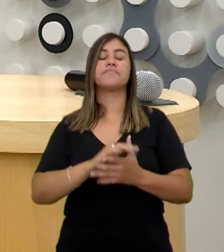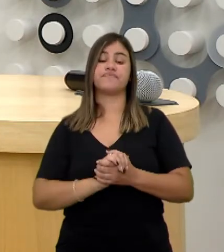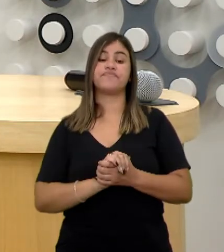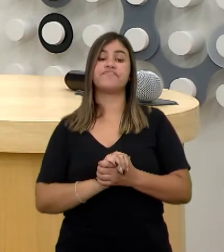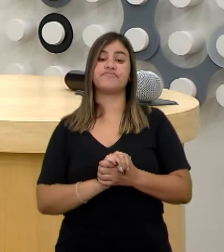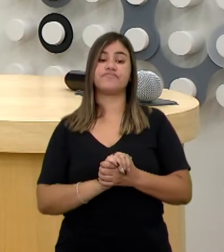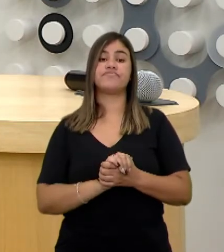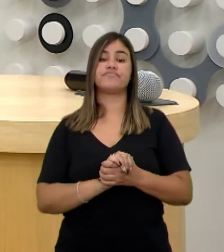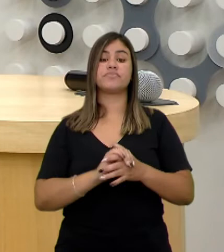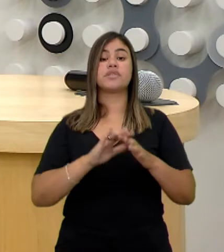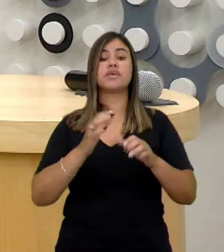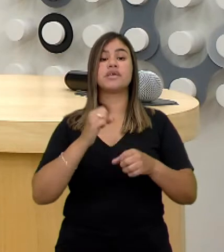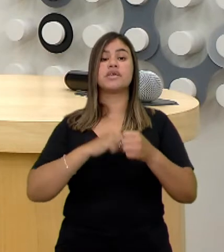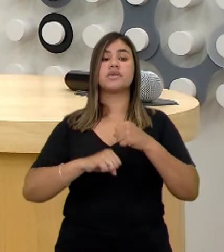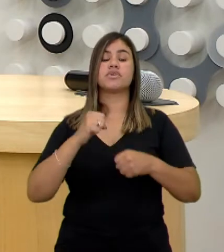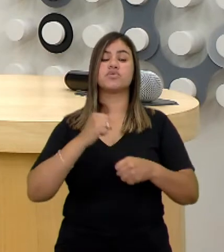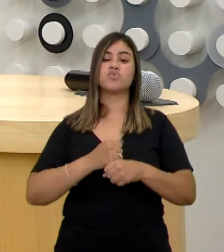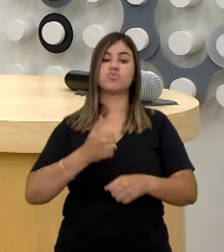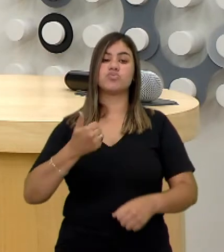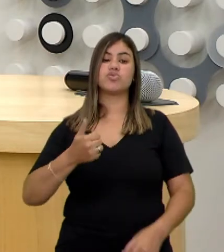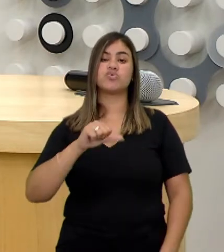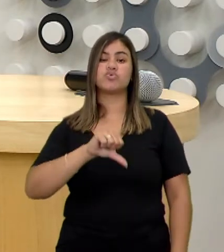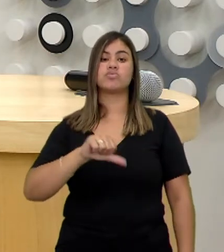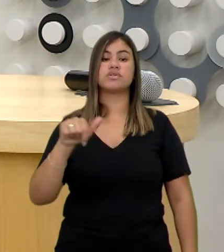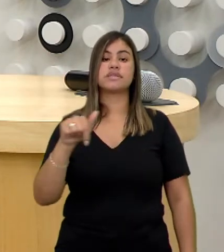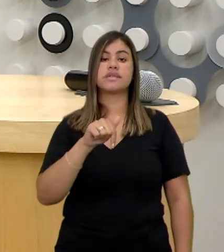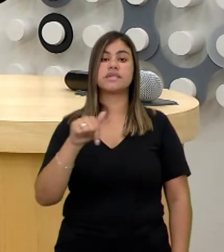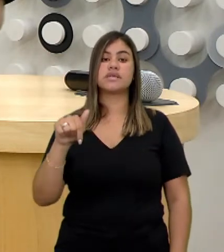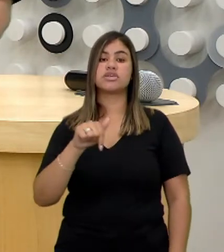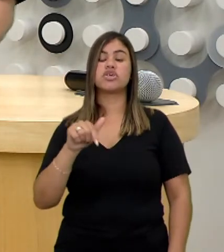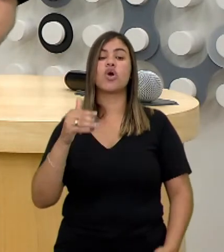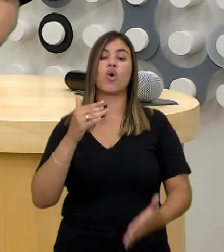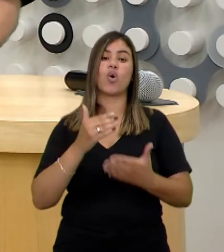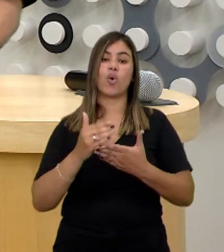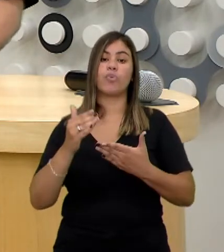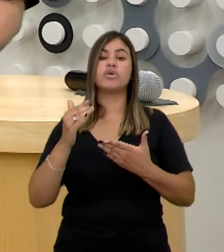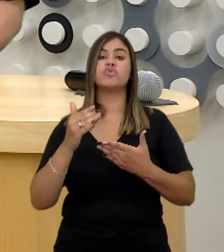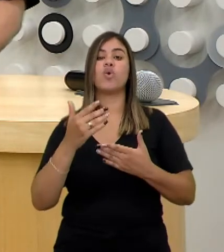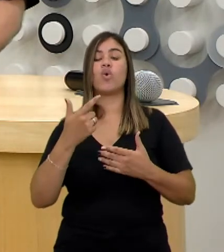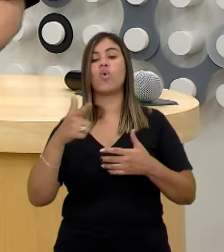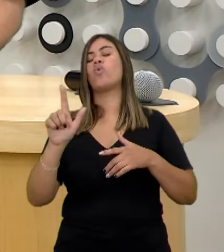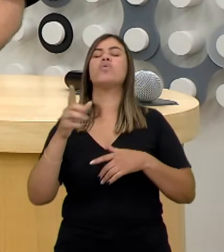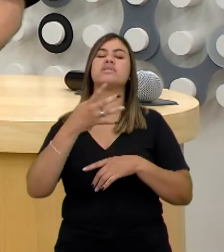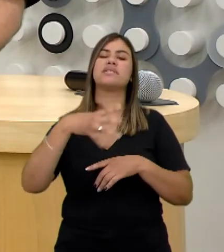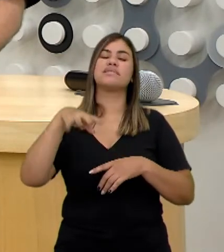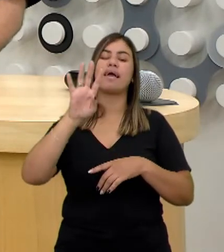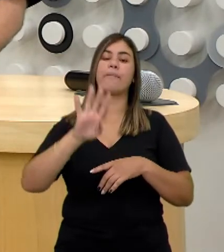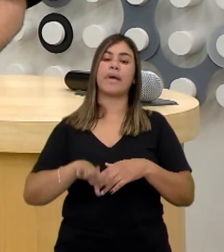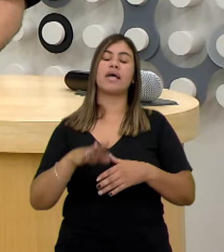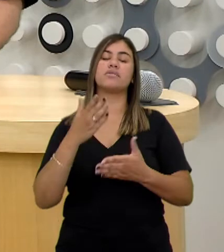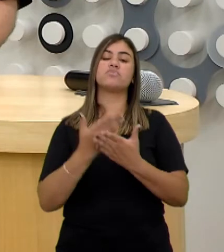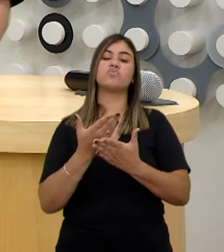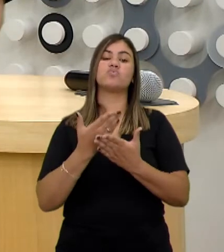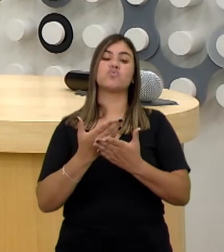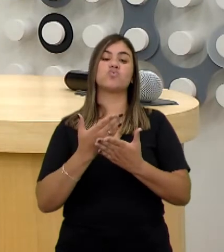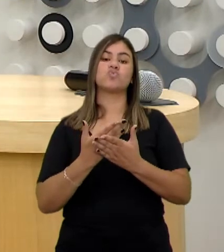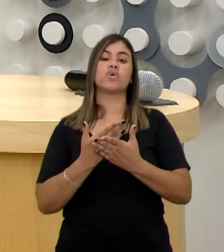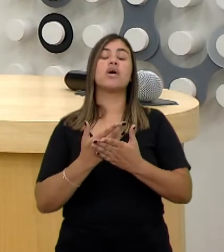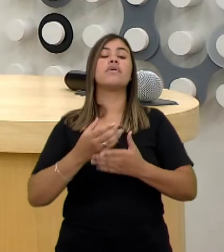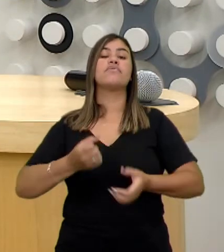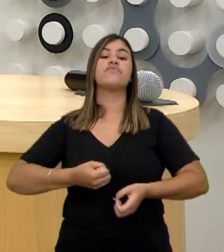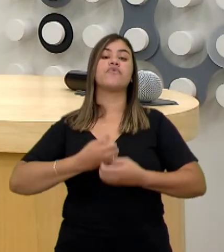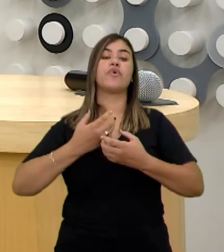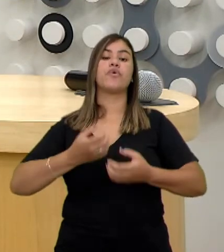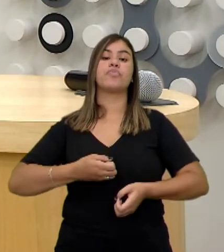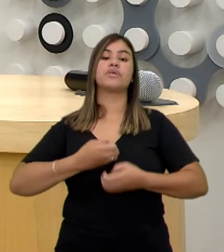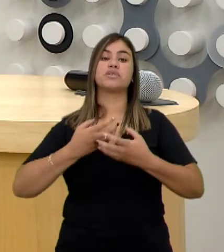a partir de 1977, mais ou menos, começaram a surgir outras tabelas geológicas com outras